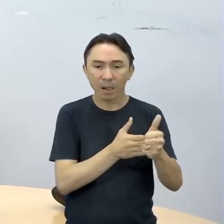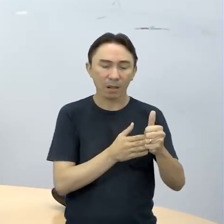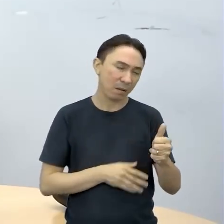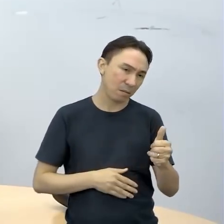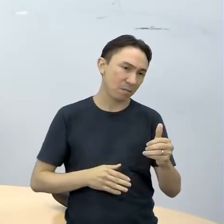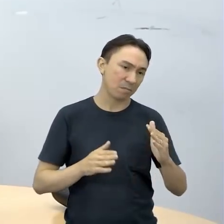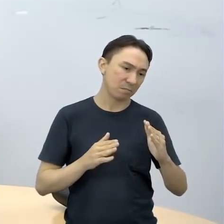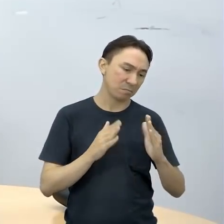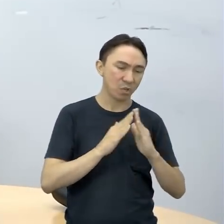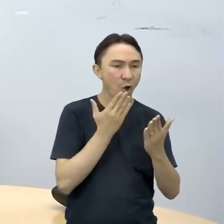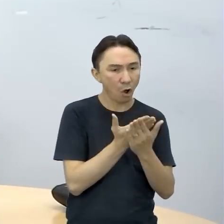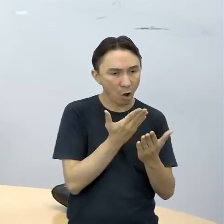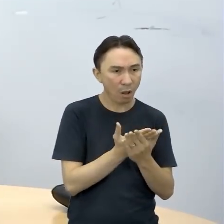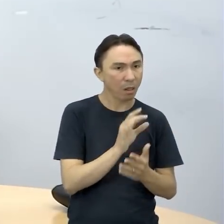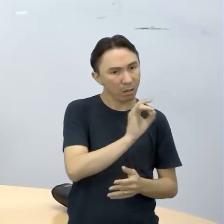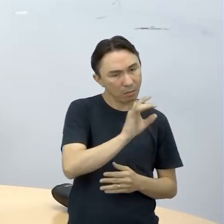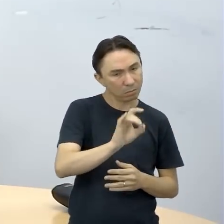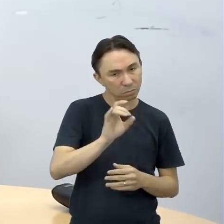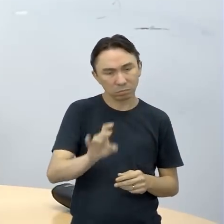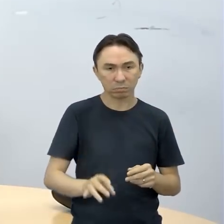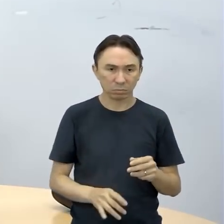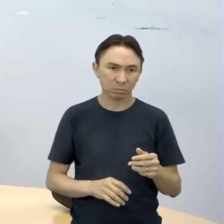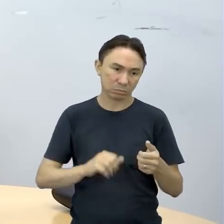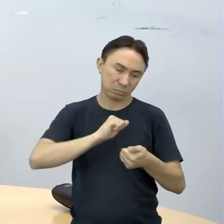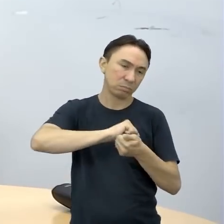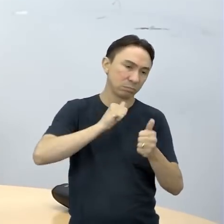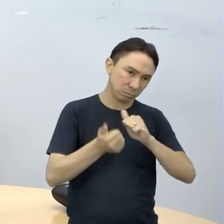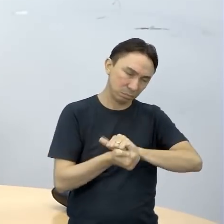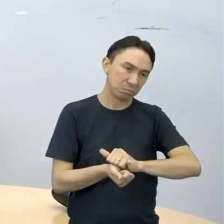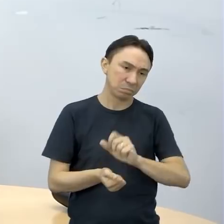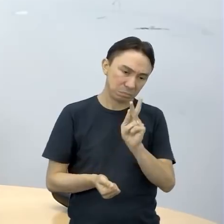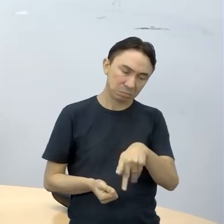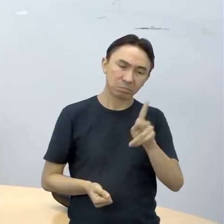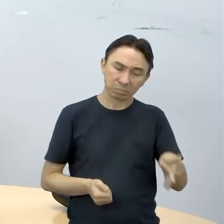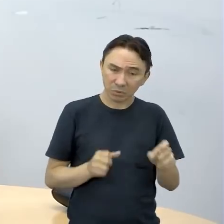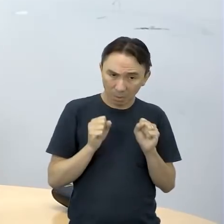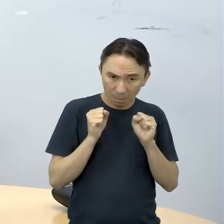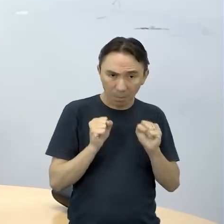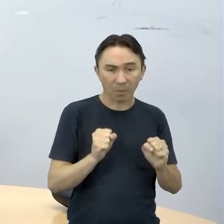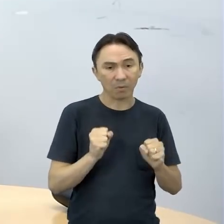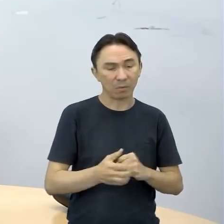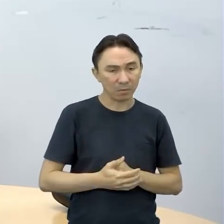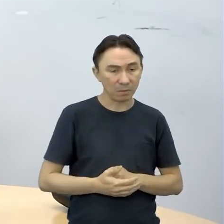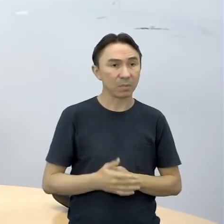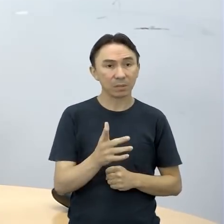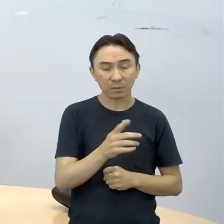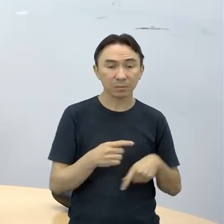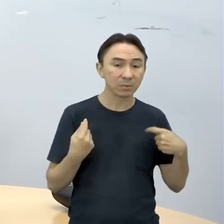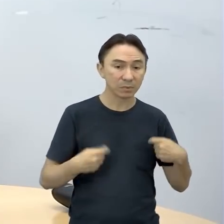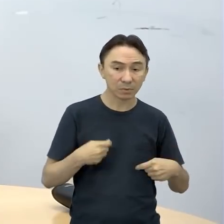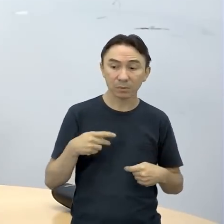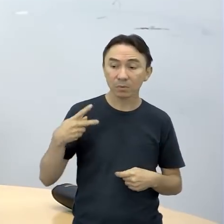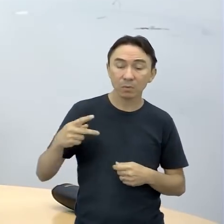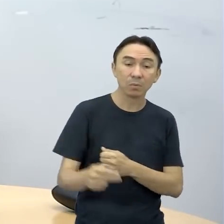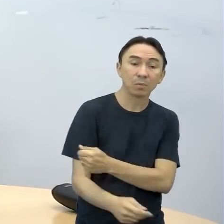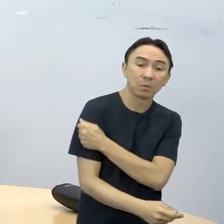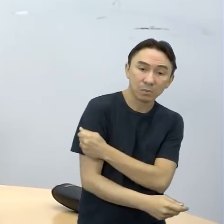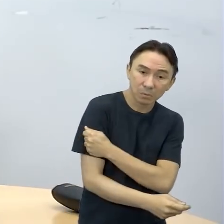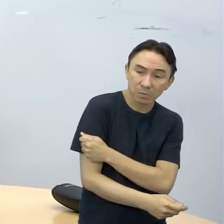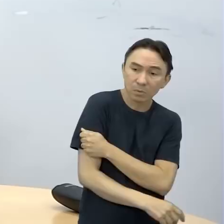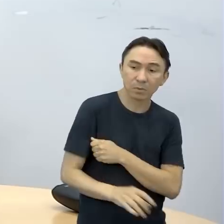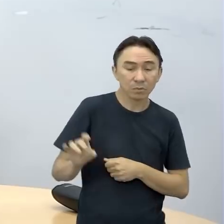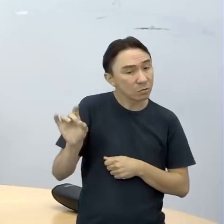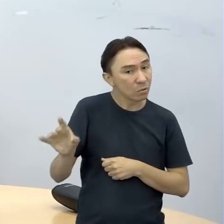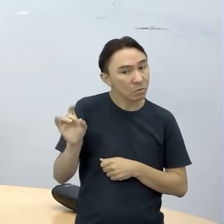escola, né? Mas a ideia é que os estudantes sejam cada vez mais autônomos, autônomos, cada vez mais